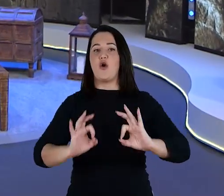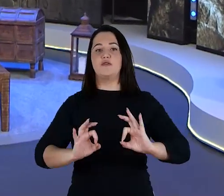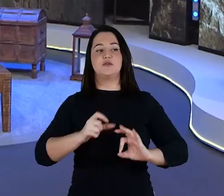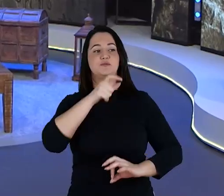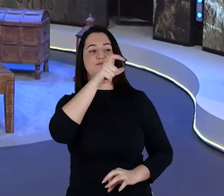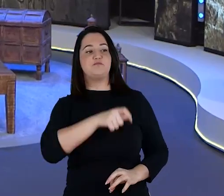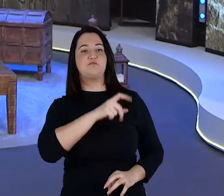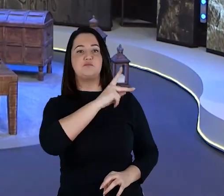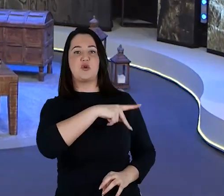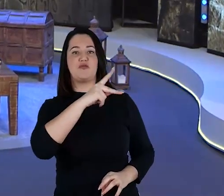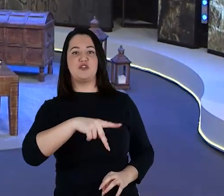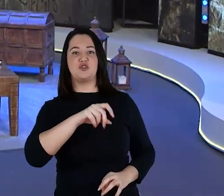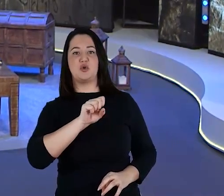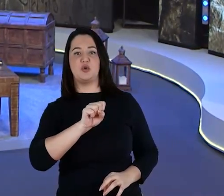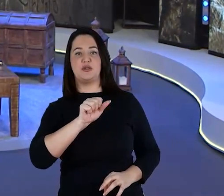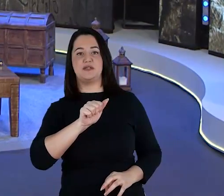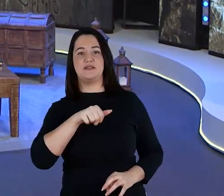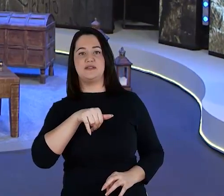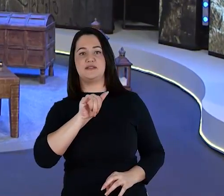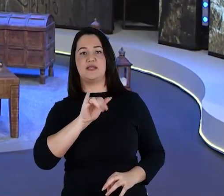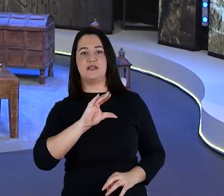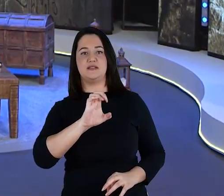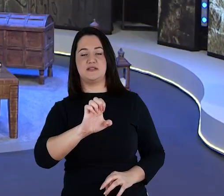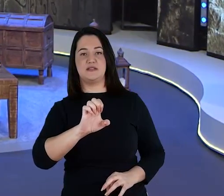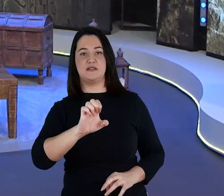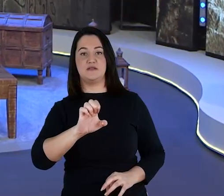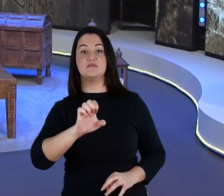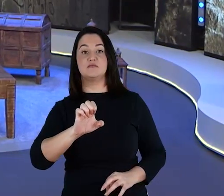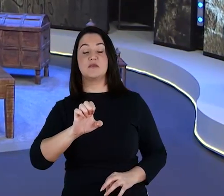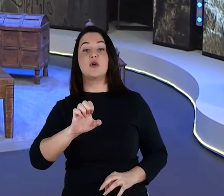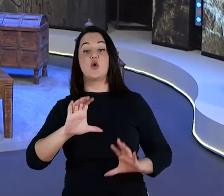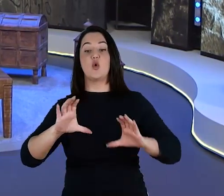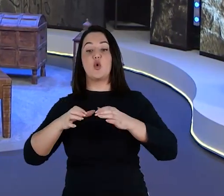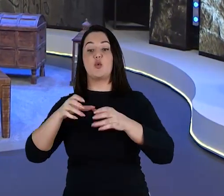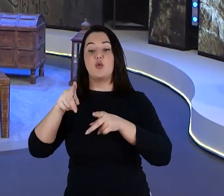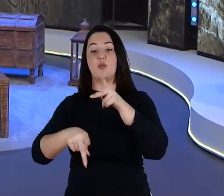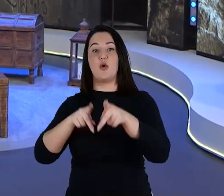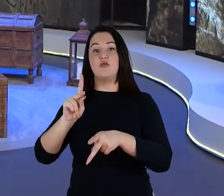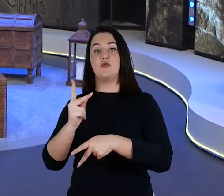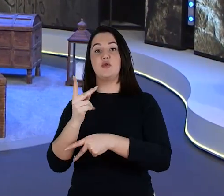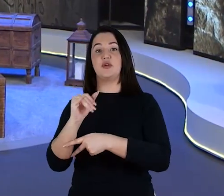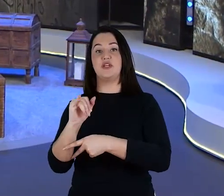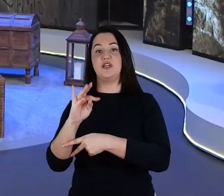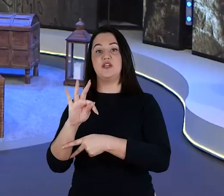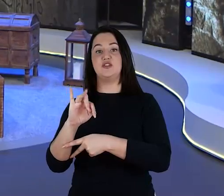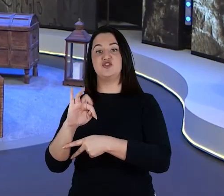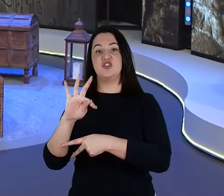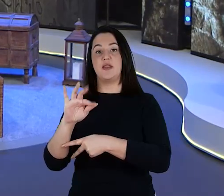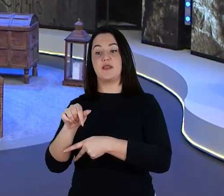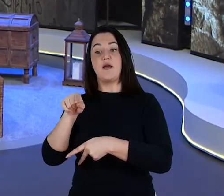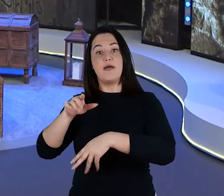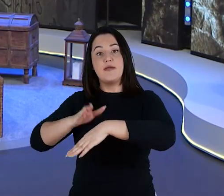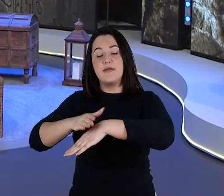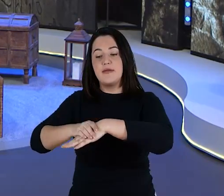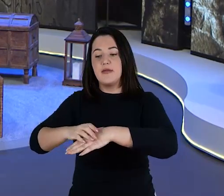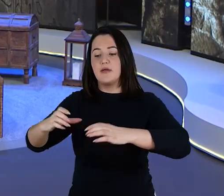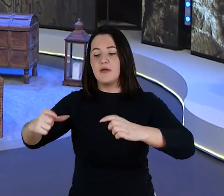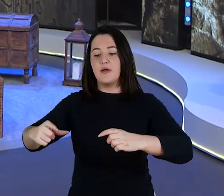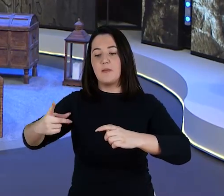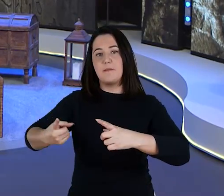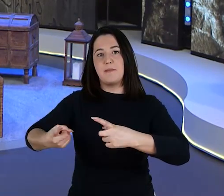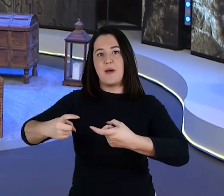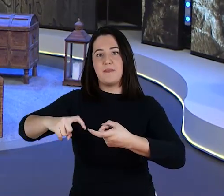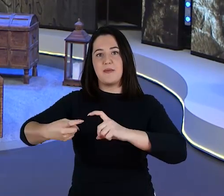professor Sayce de que os hititas foram os autores dos hieróglifos amatitas. Se isso for